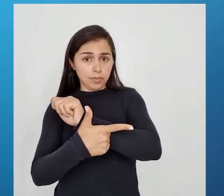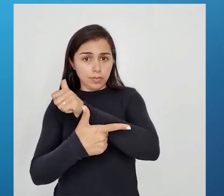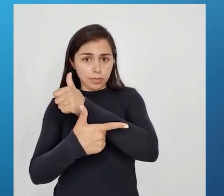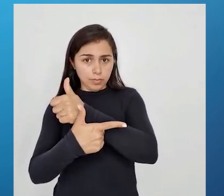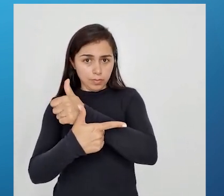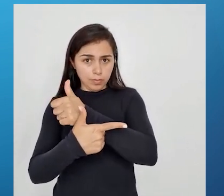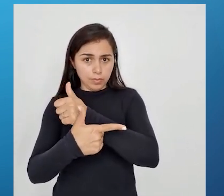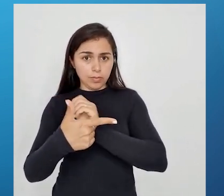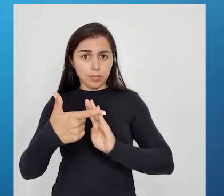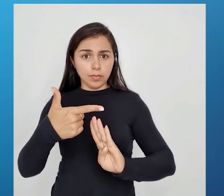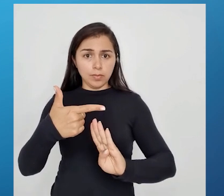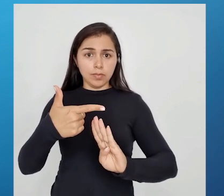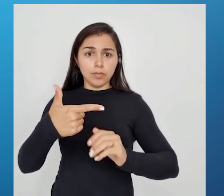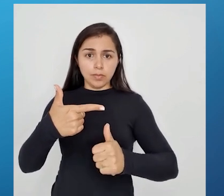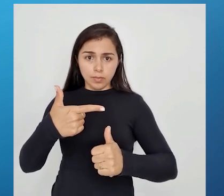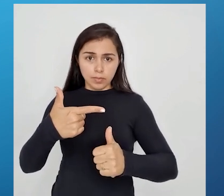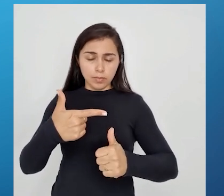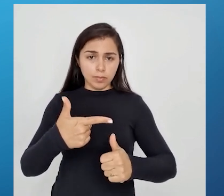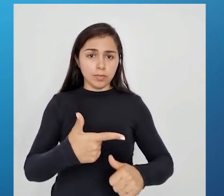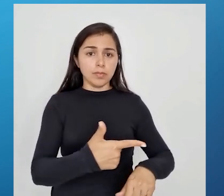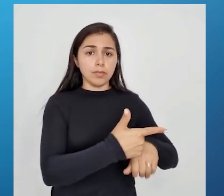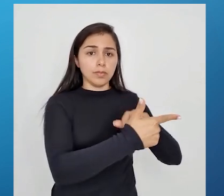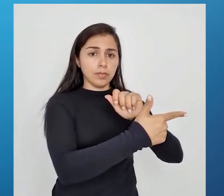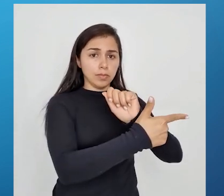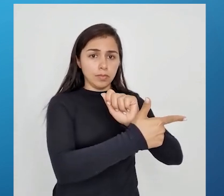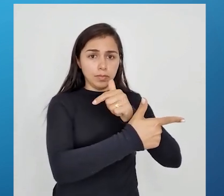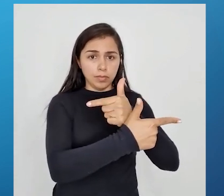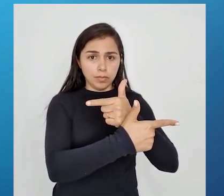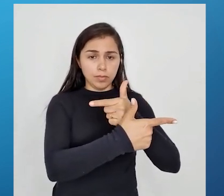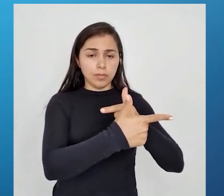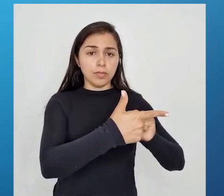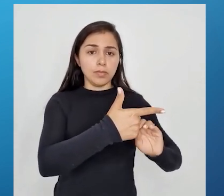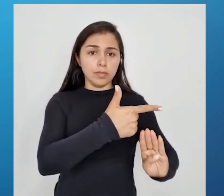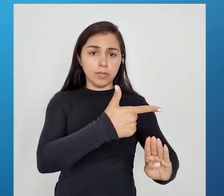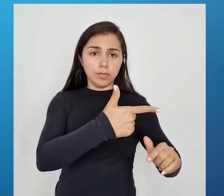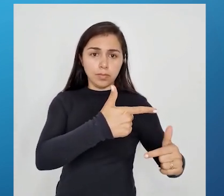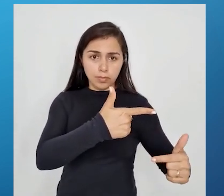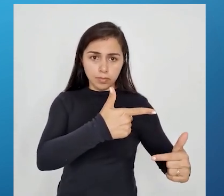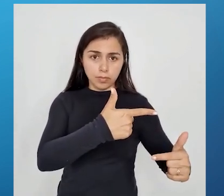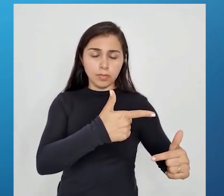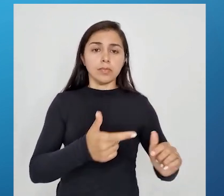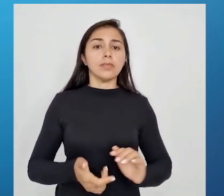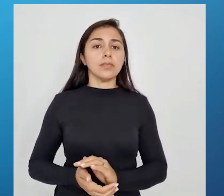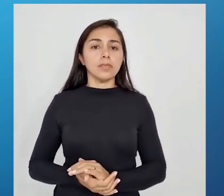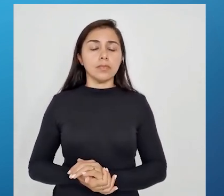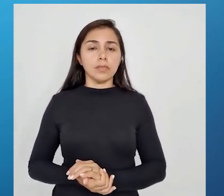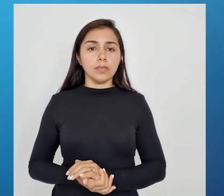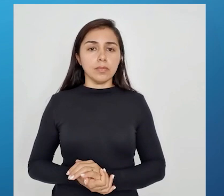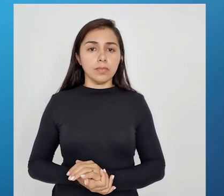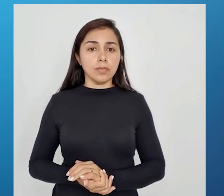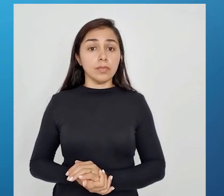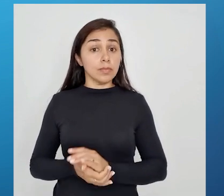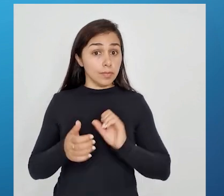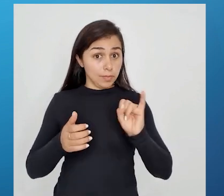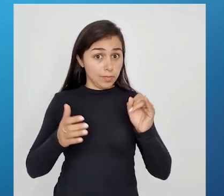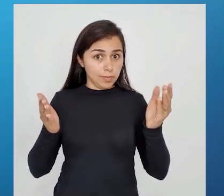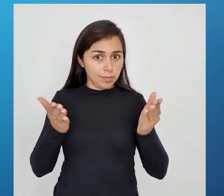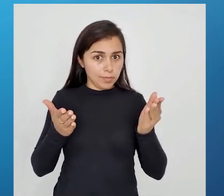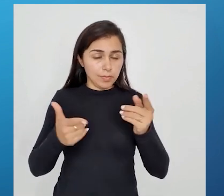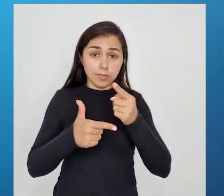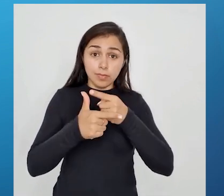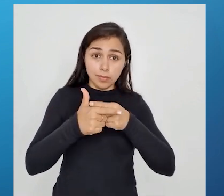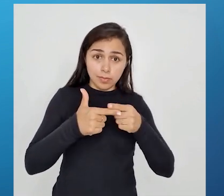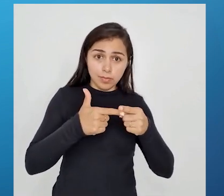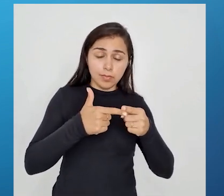B2, A2. O ângulo θ, 90 graus, θ, 90 graus. Se eu pegar e dividir nesse sentido, A1